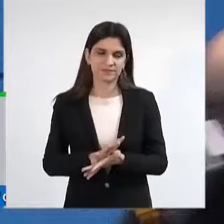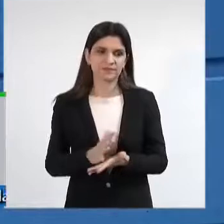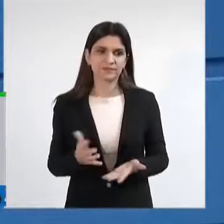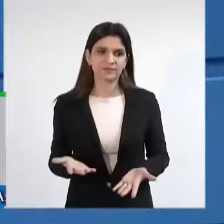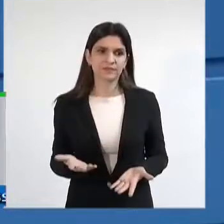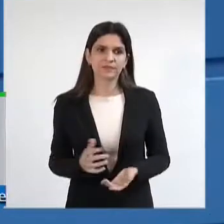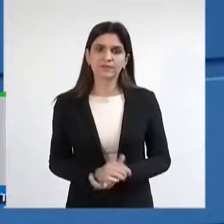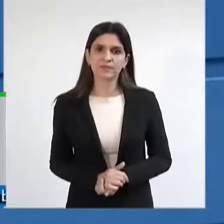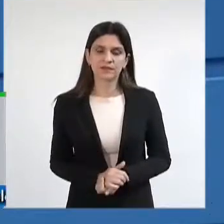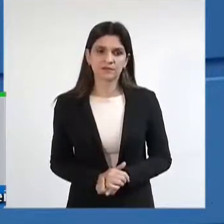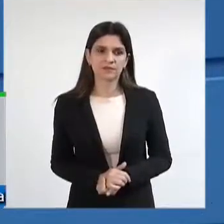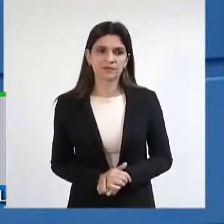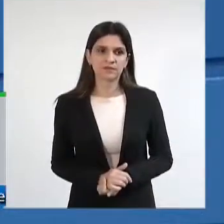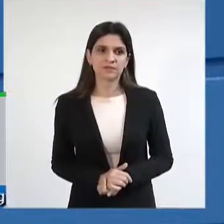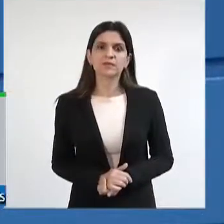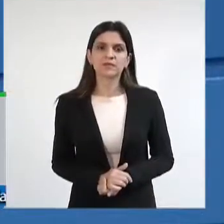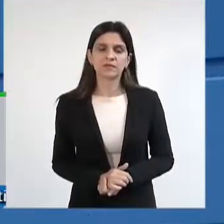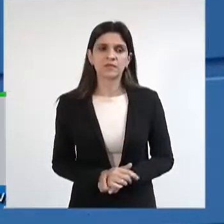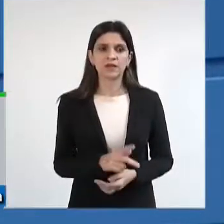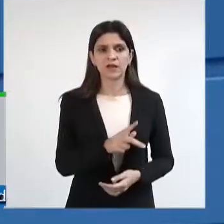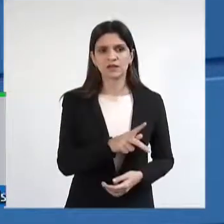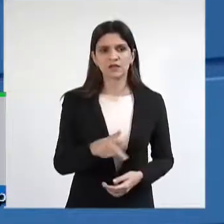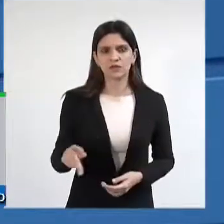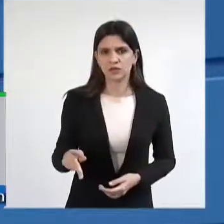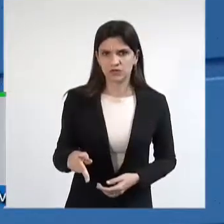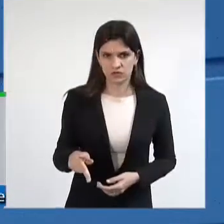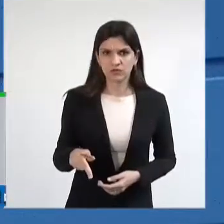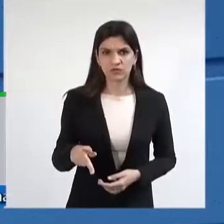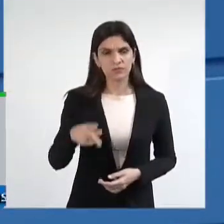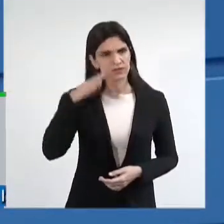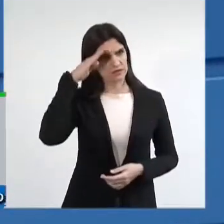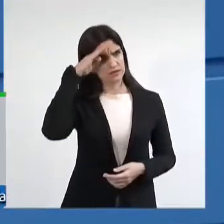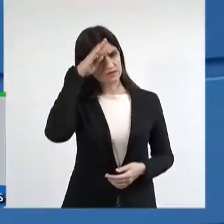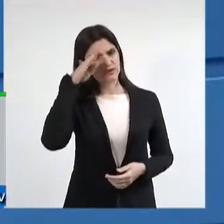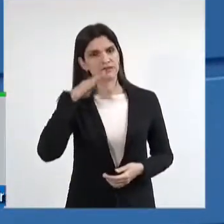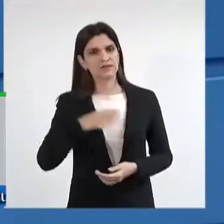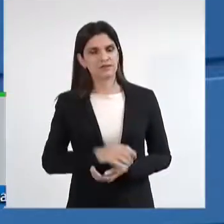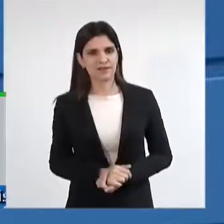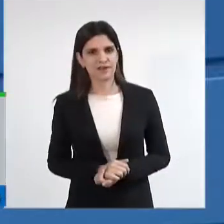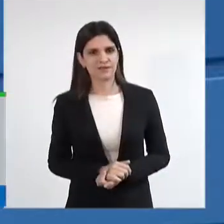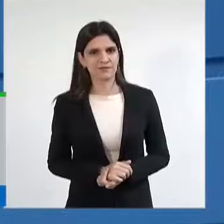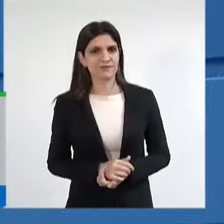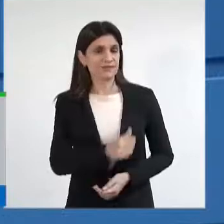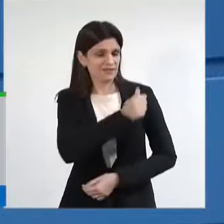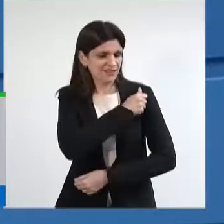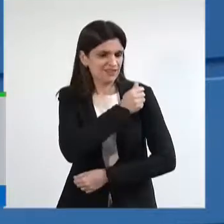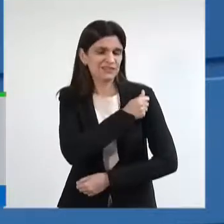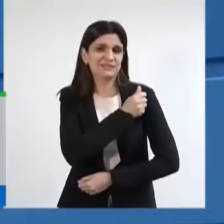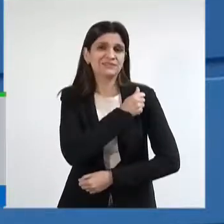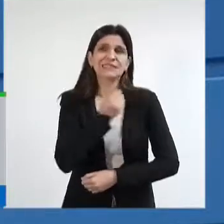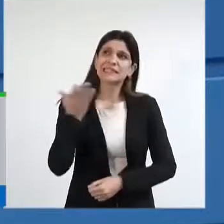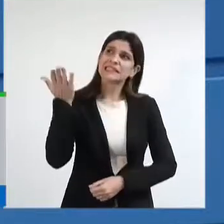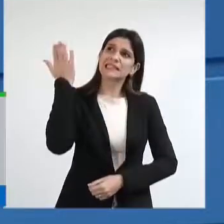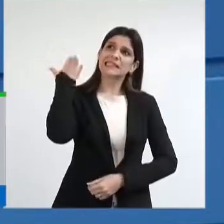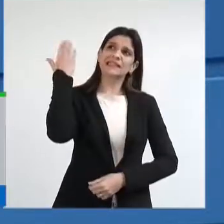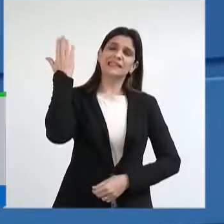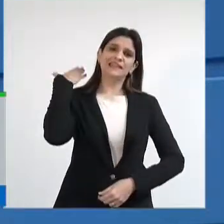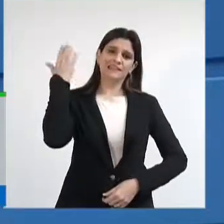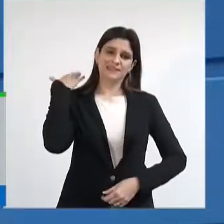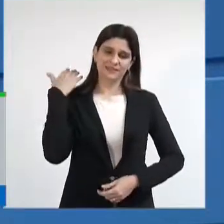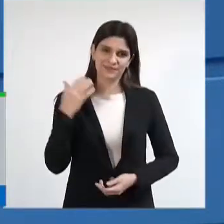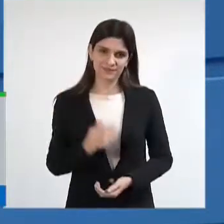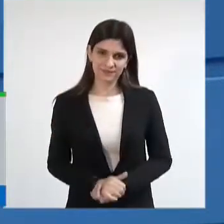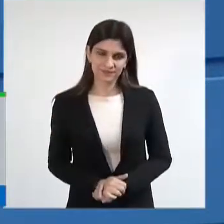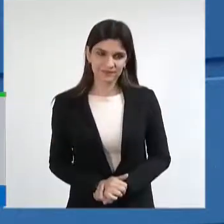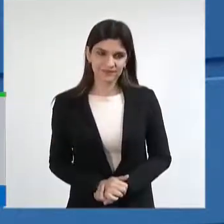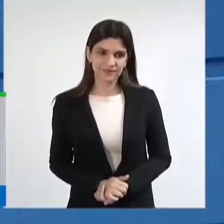eu notei do presidente, pelo comentário dele, foi que ele é aluno lá do passado. E hoje, você pega o Google,